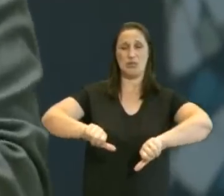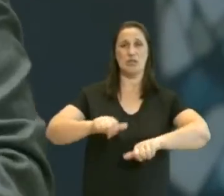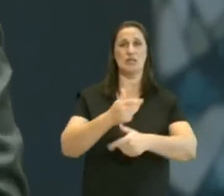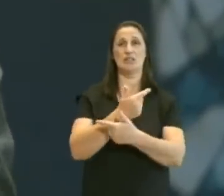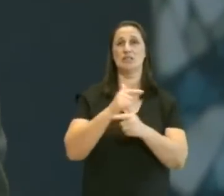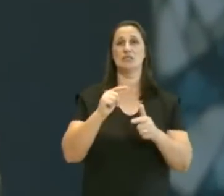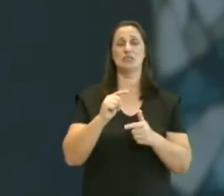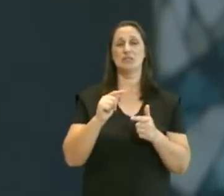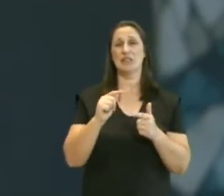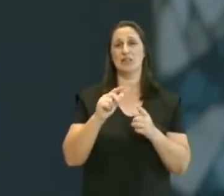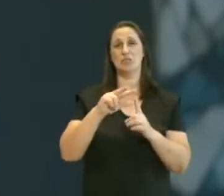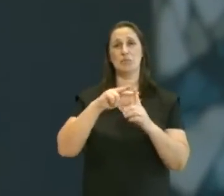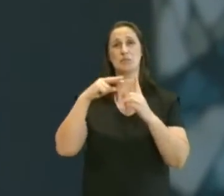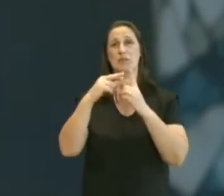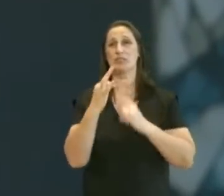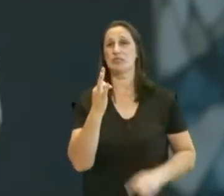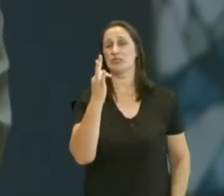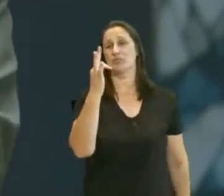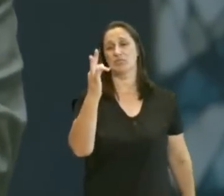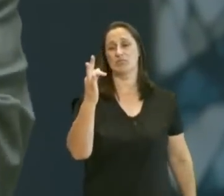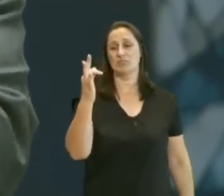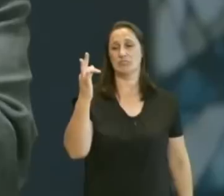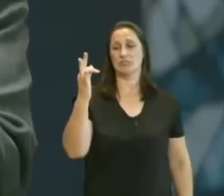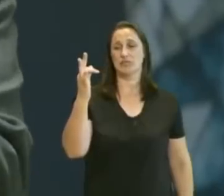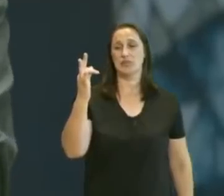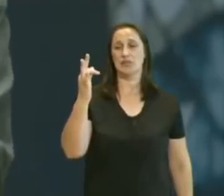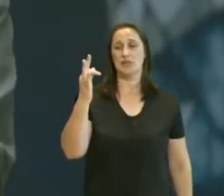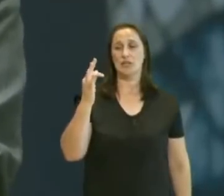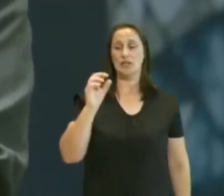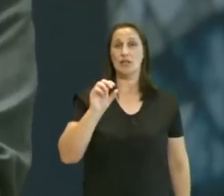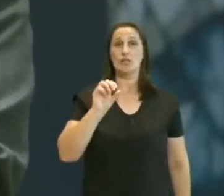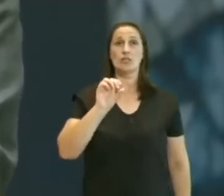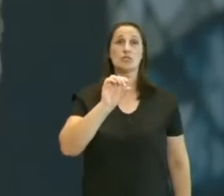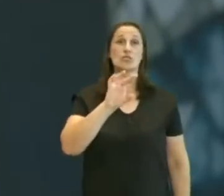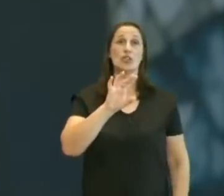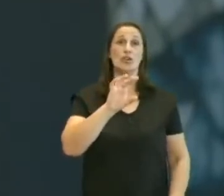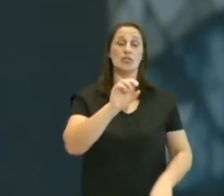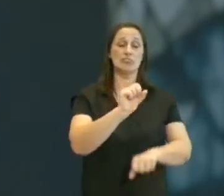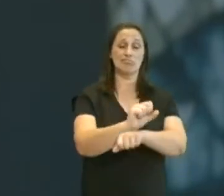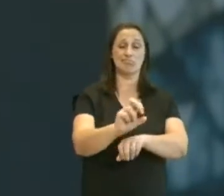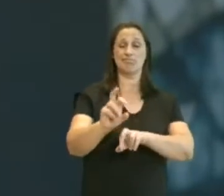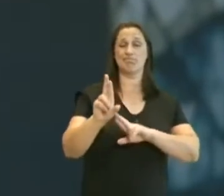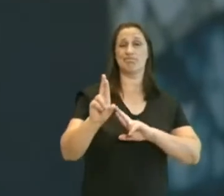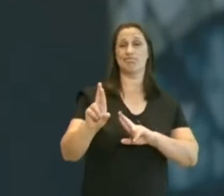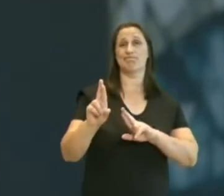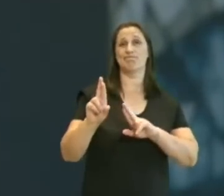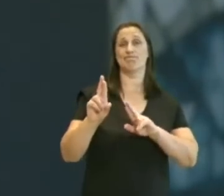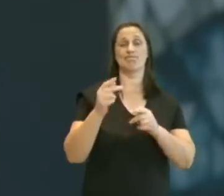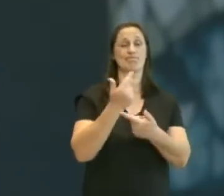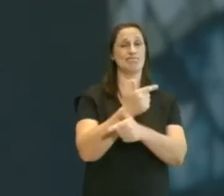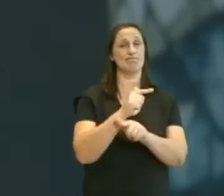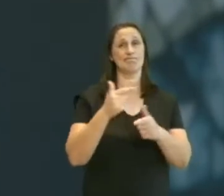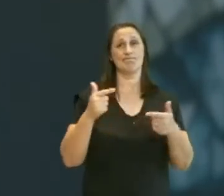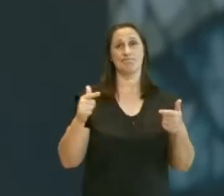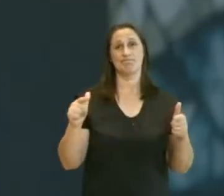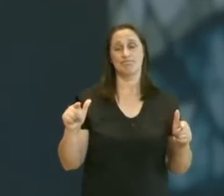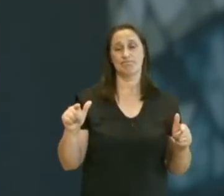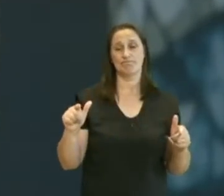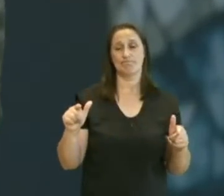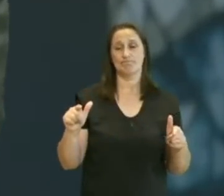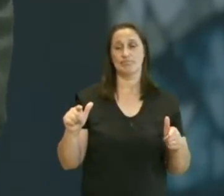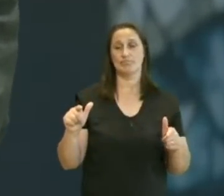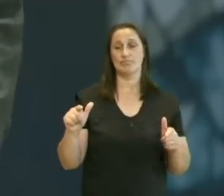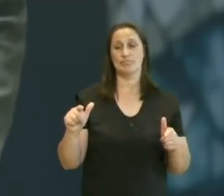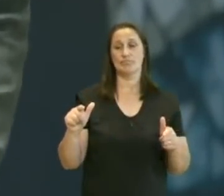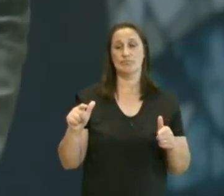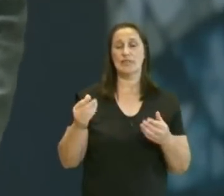perspectiva. O que vem apenas é desesperança. E essa desesperança não nos